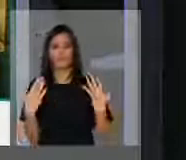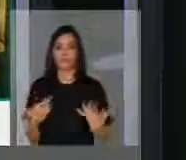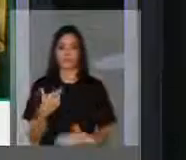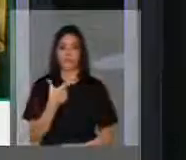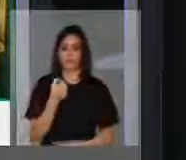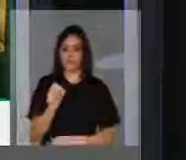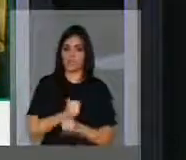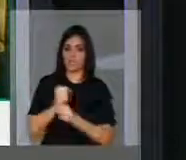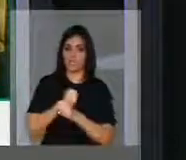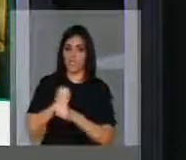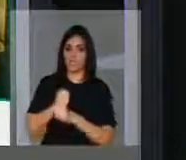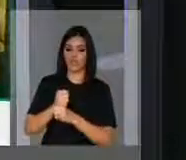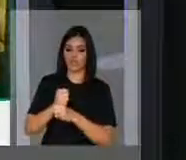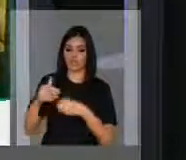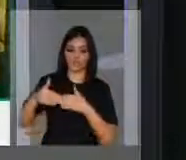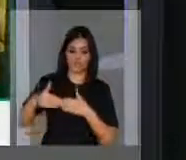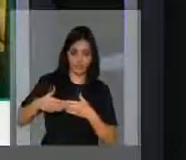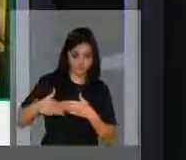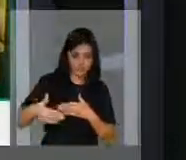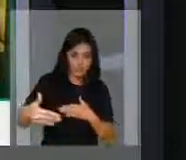20 anos